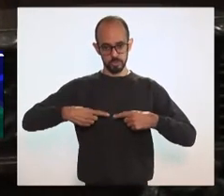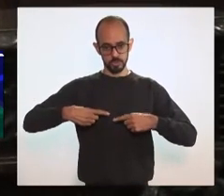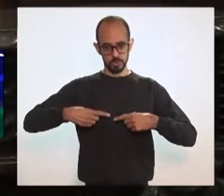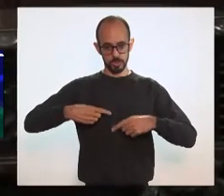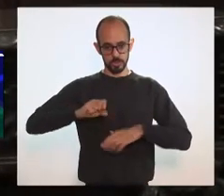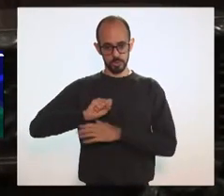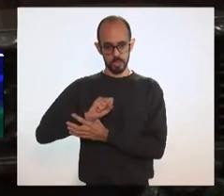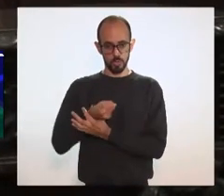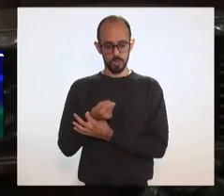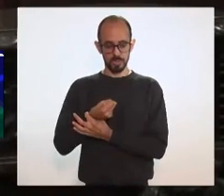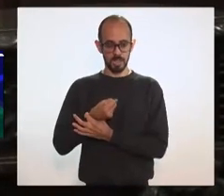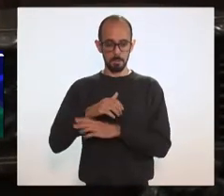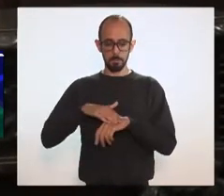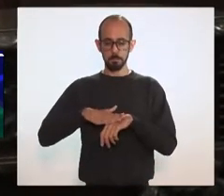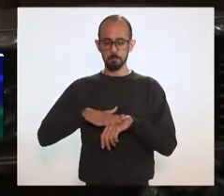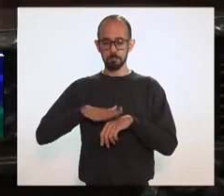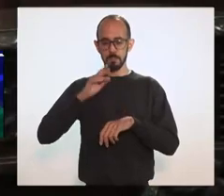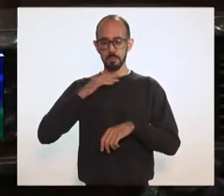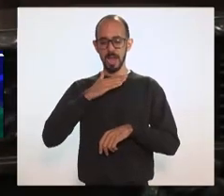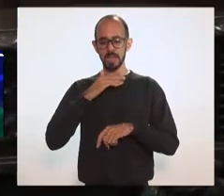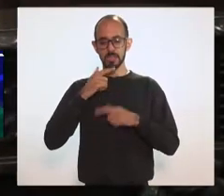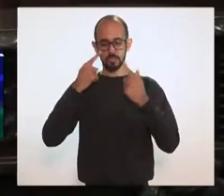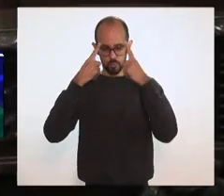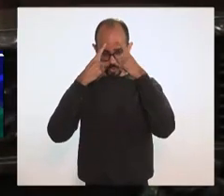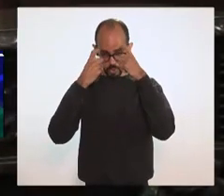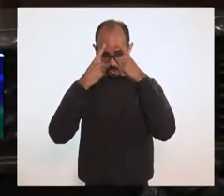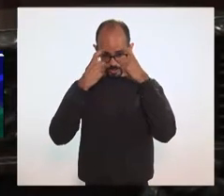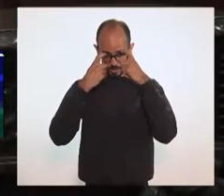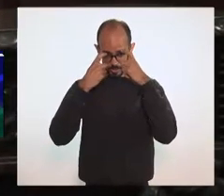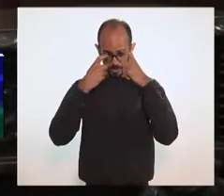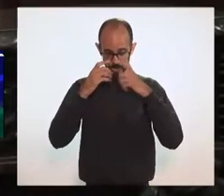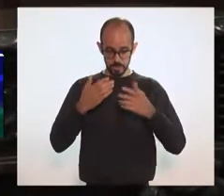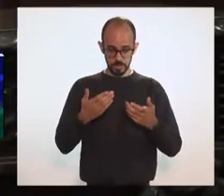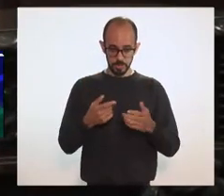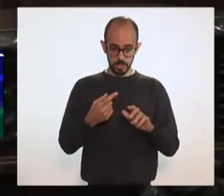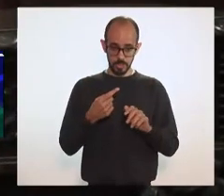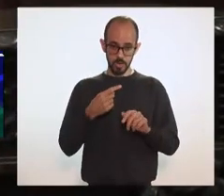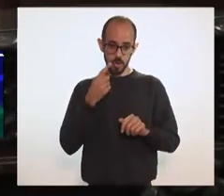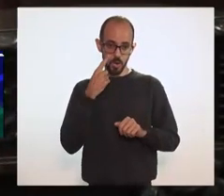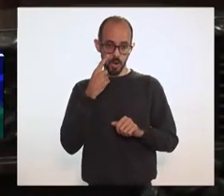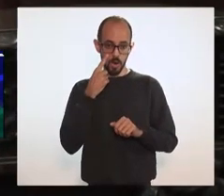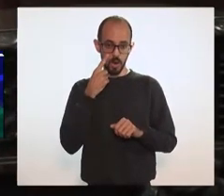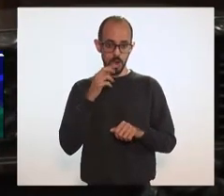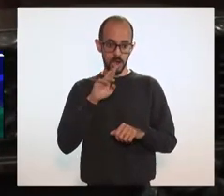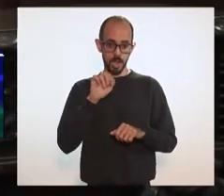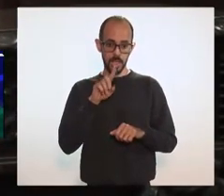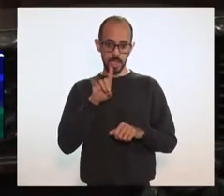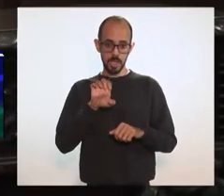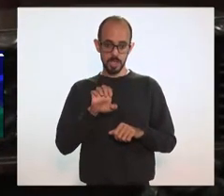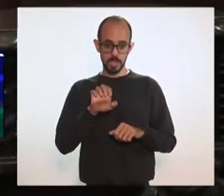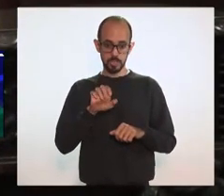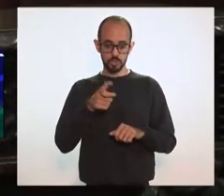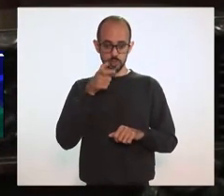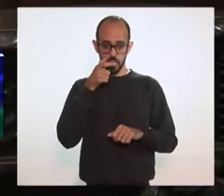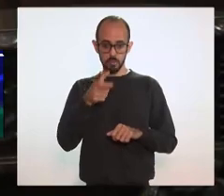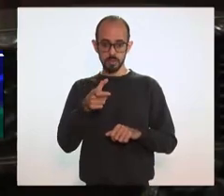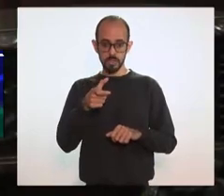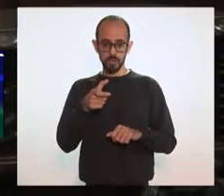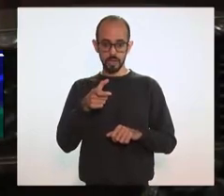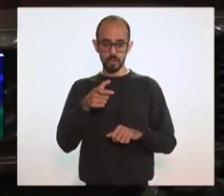aqui, senhor presidente, trago dados apresentados pela Rede de Observatórios da Segurança no Rio de